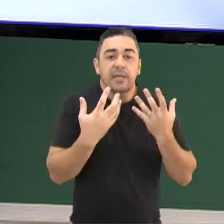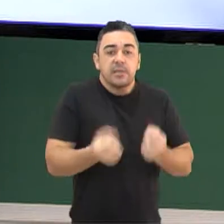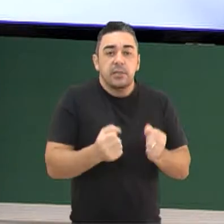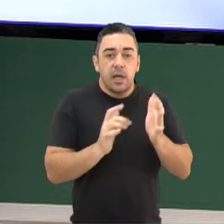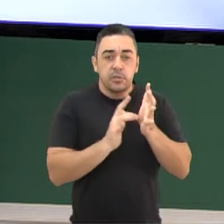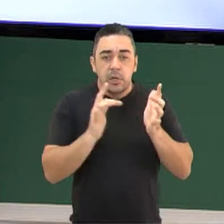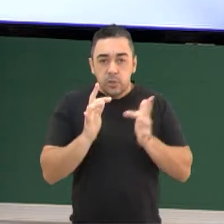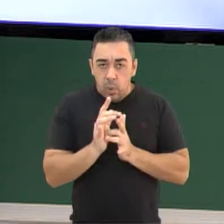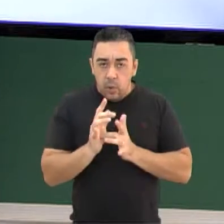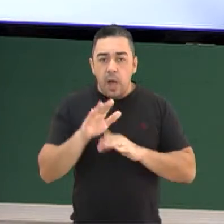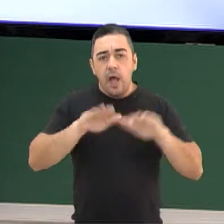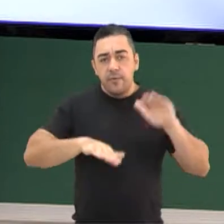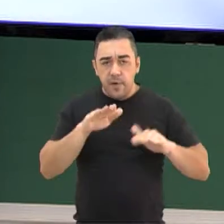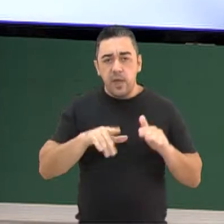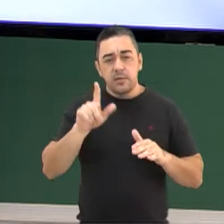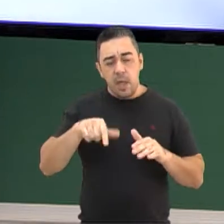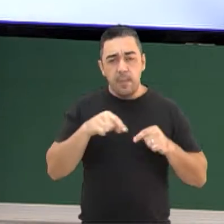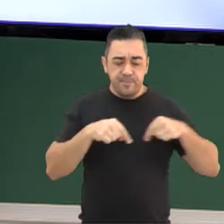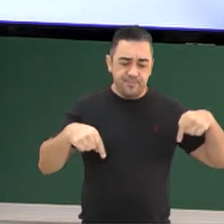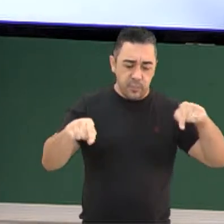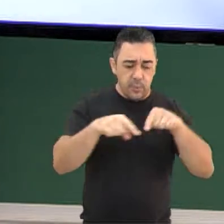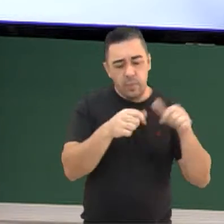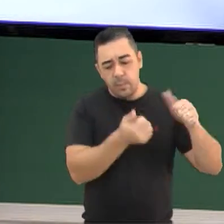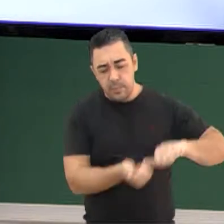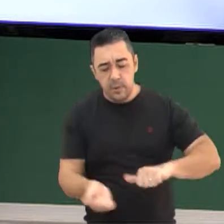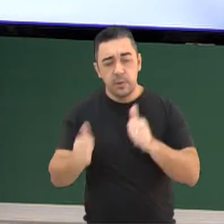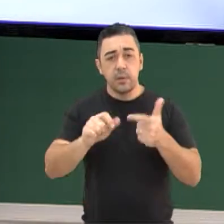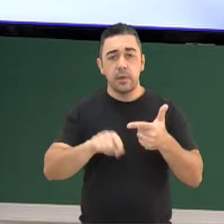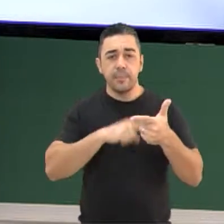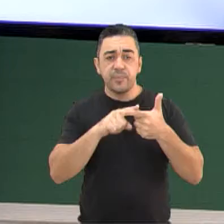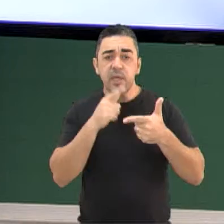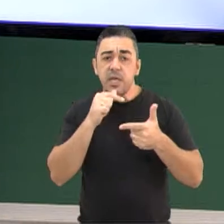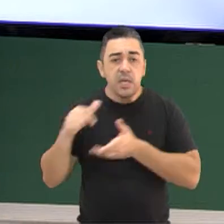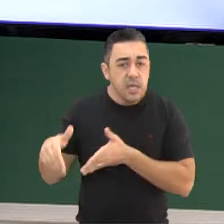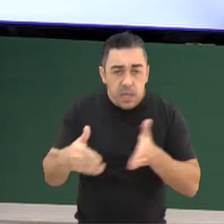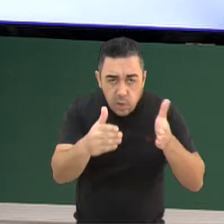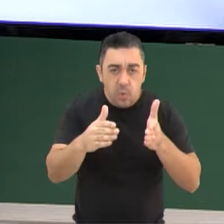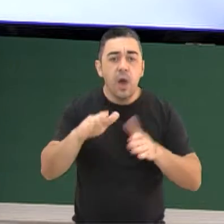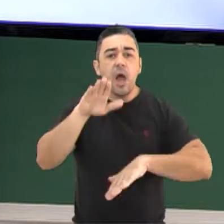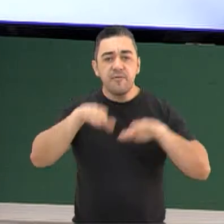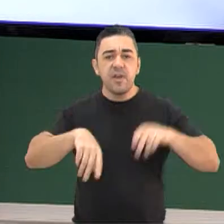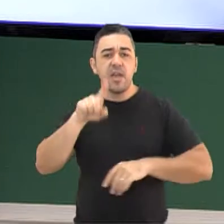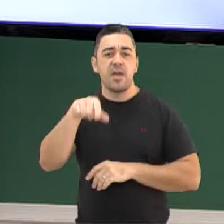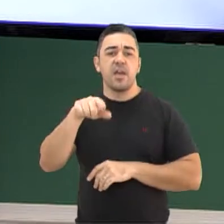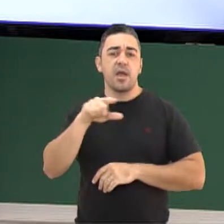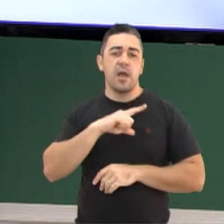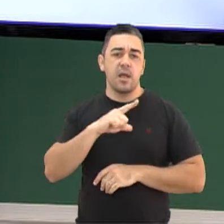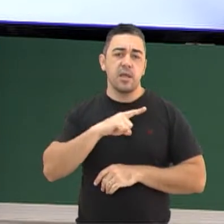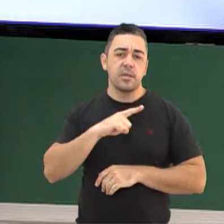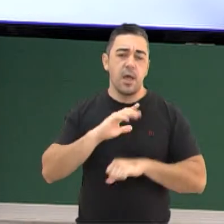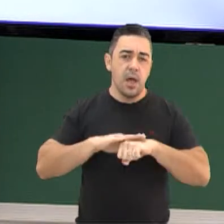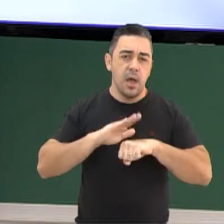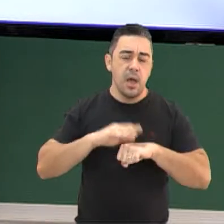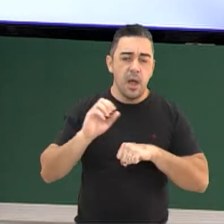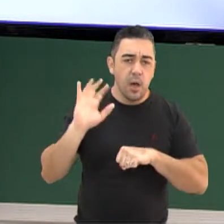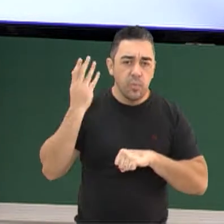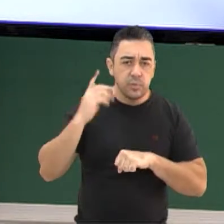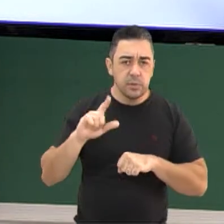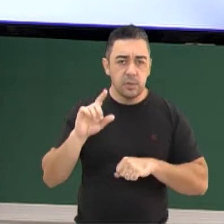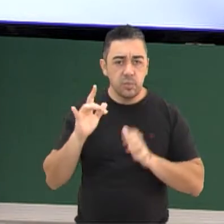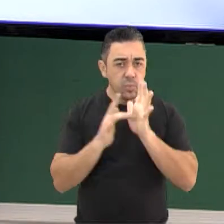Muitas vezes eles fazem isso ou em piscina, ou em rios, enfim, mergulhando, simulando aquele ato que aconteceu no batismo de